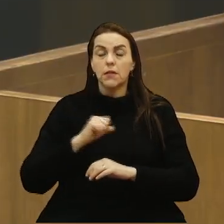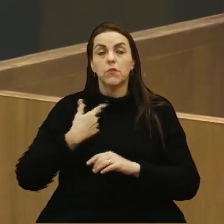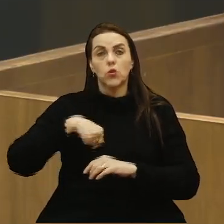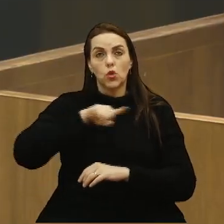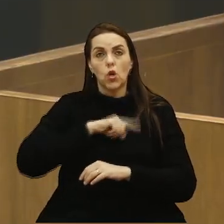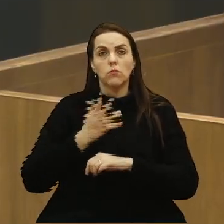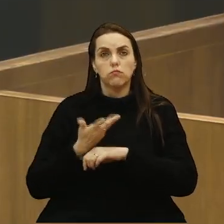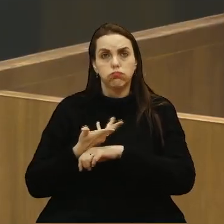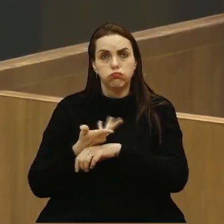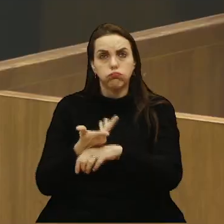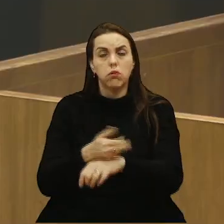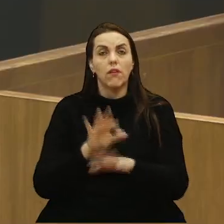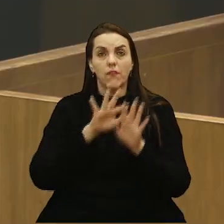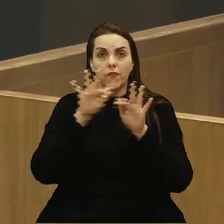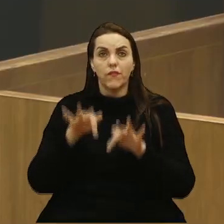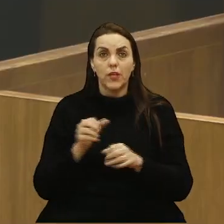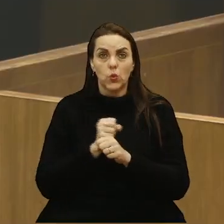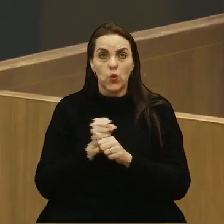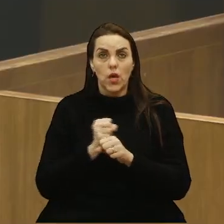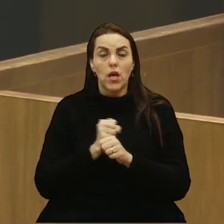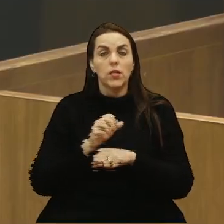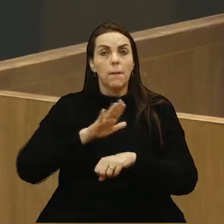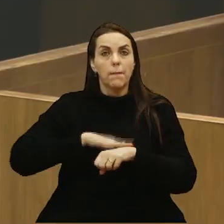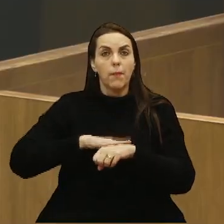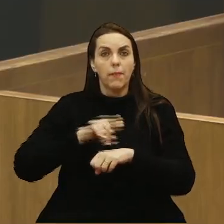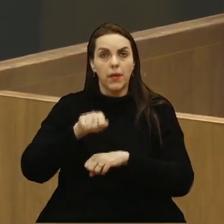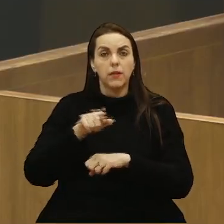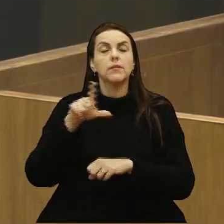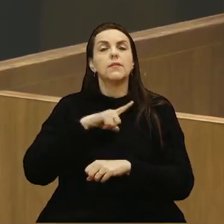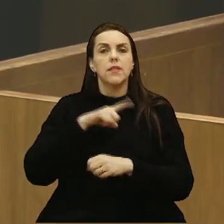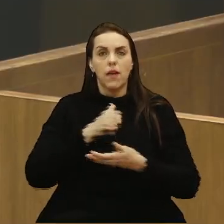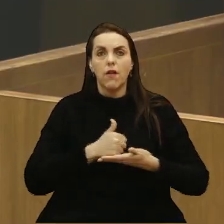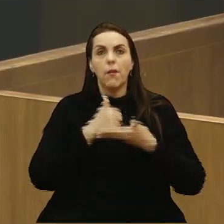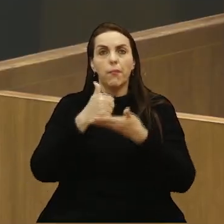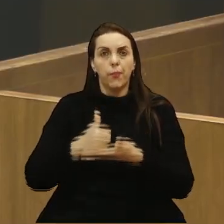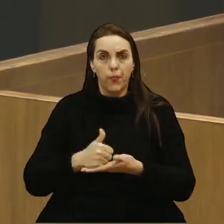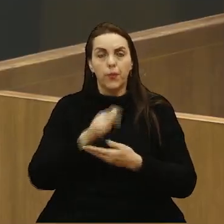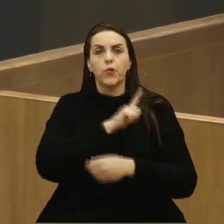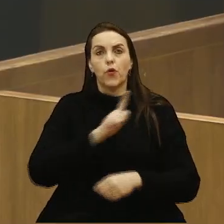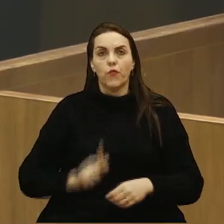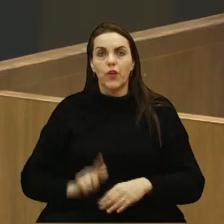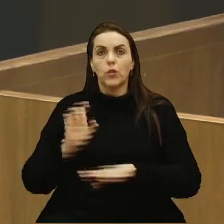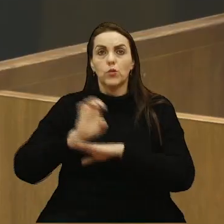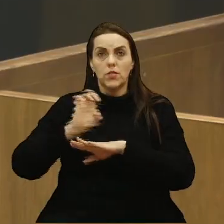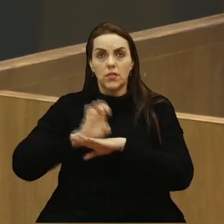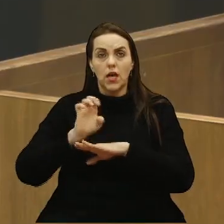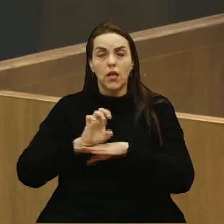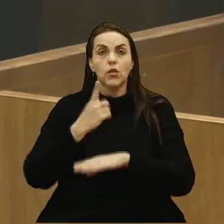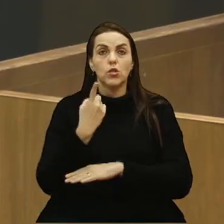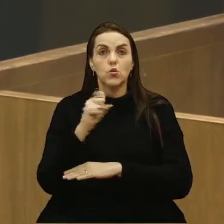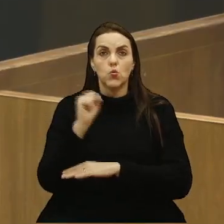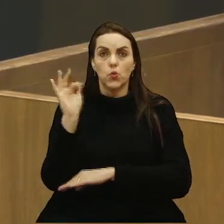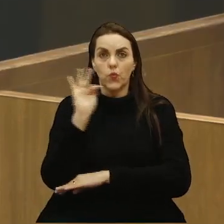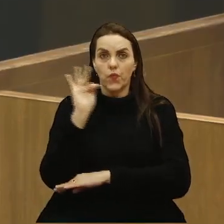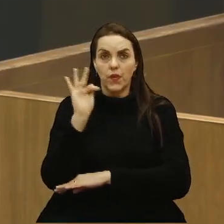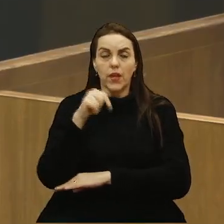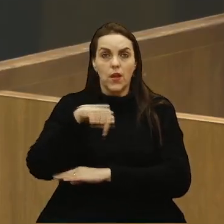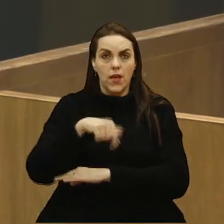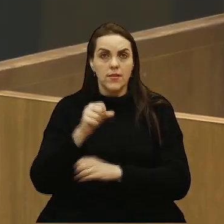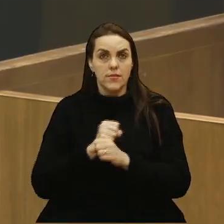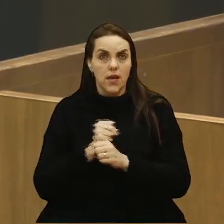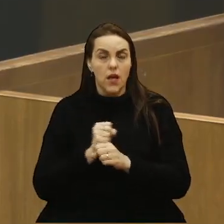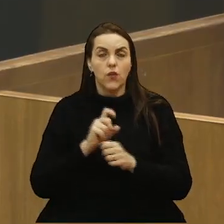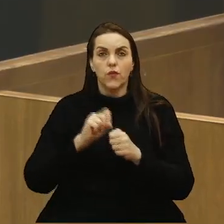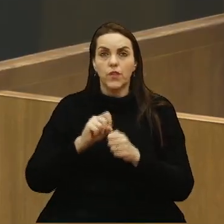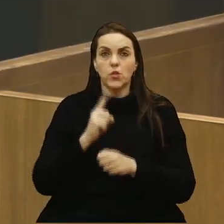lá quando eu voltei no fim do ano. Naquele momento a gente teve apoio do governo estadual. No dia 18 de fevereiro desse ano, fez um